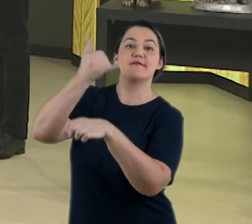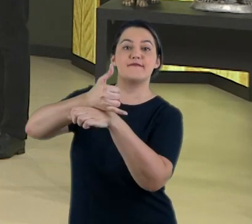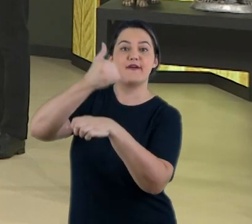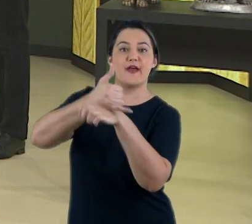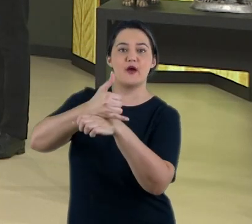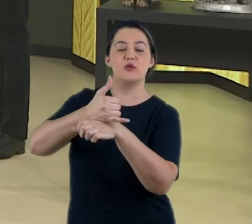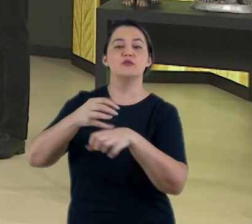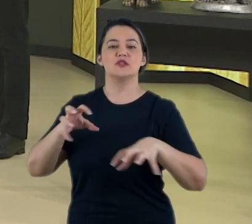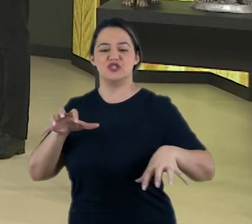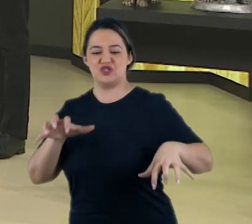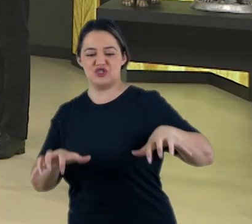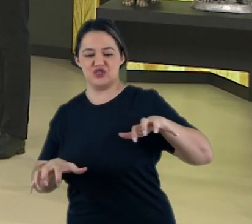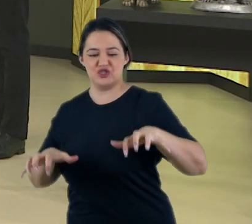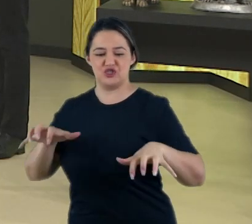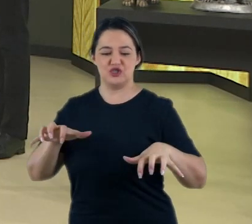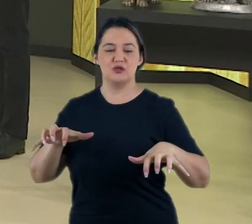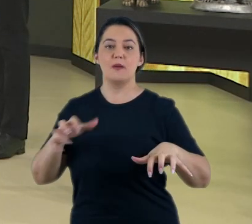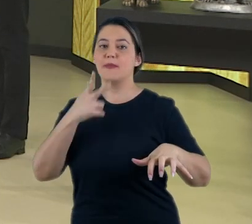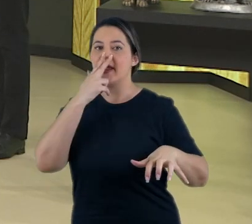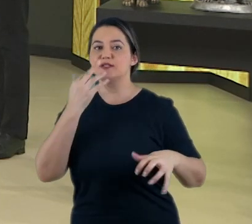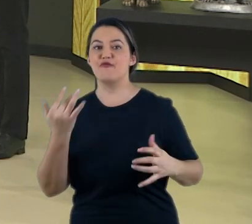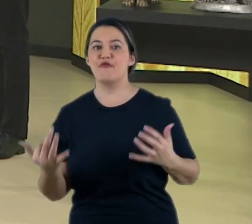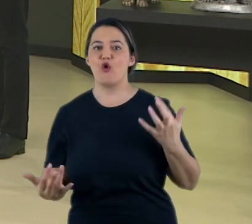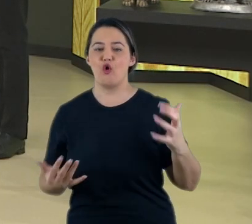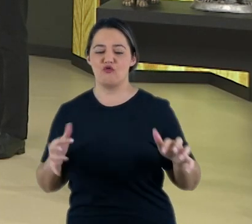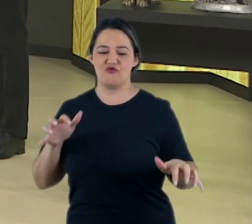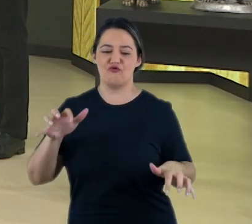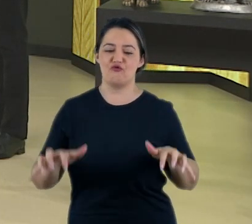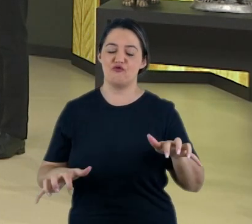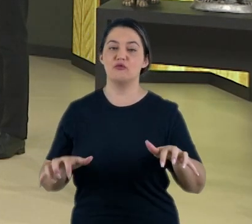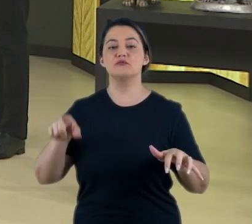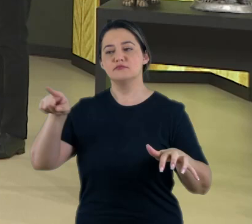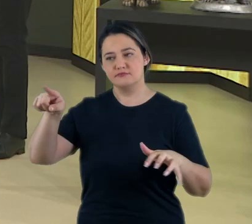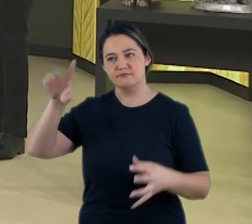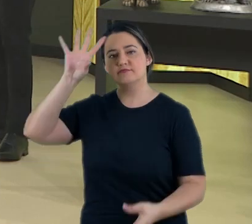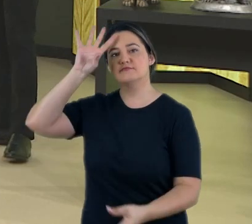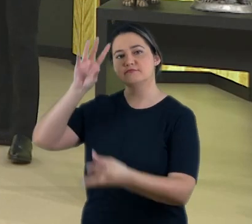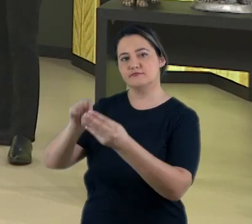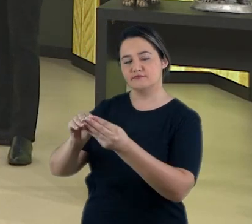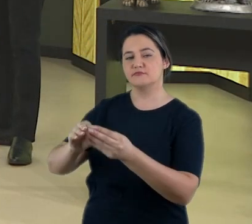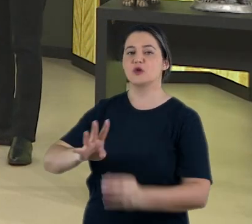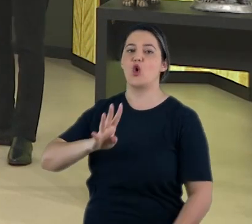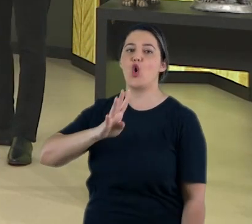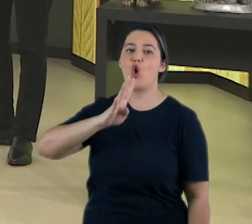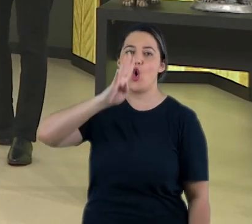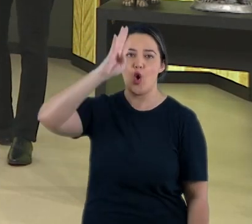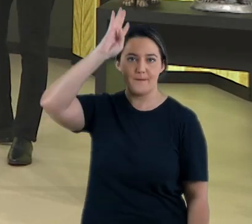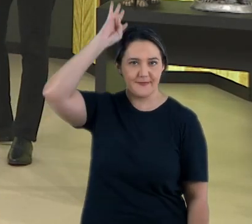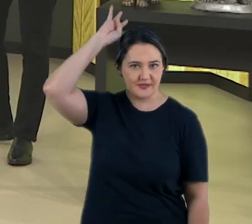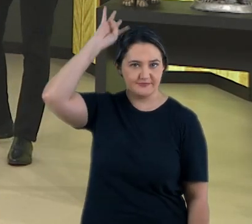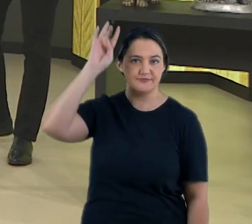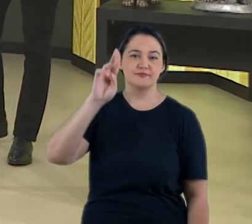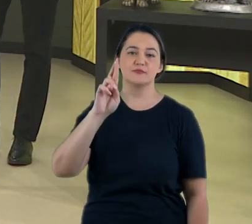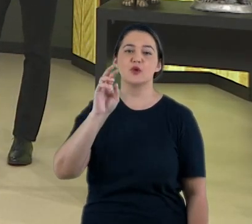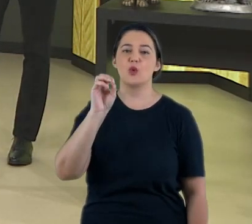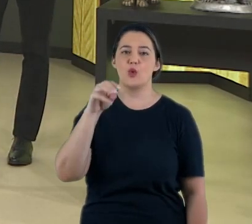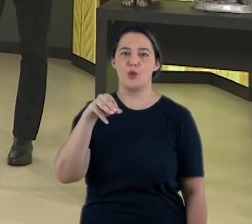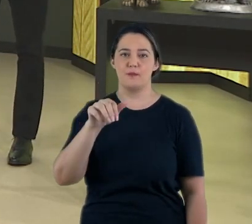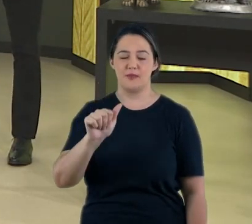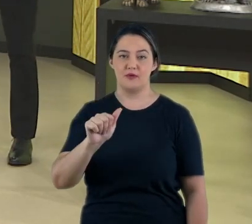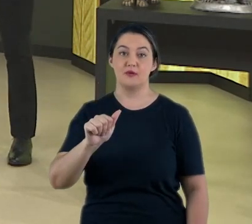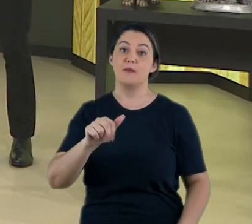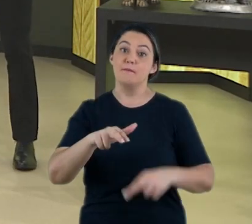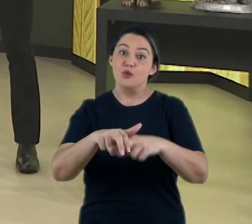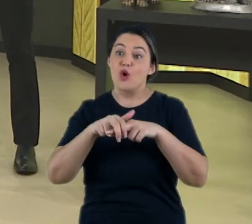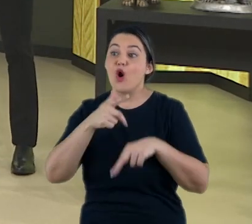brasa. O que seriam estes, senão os romanos? Então o próprio Hipólito, há quase 2000